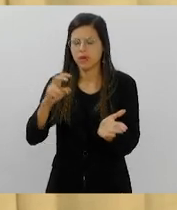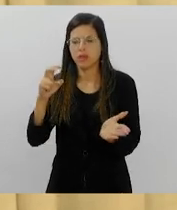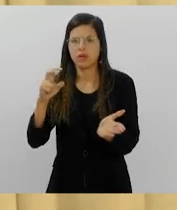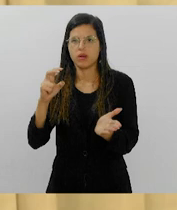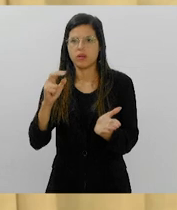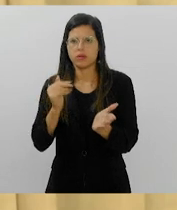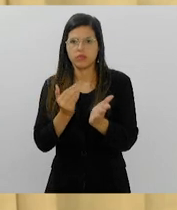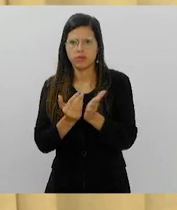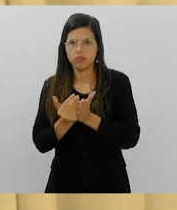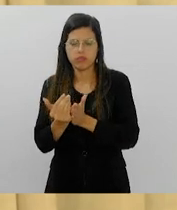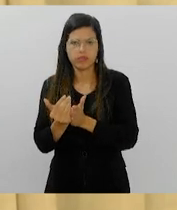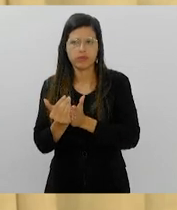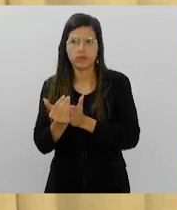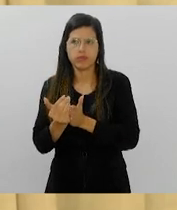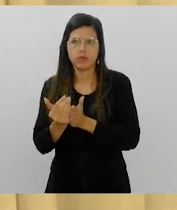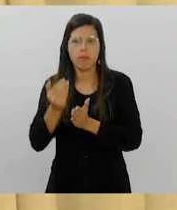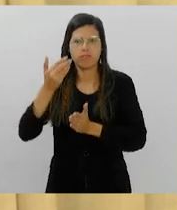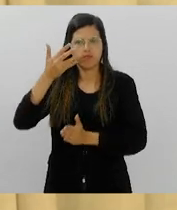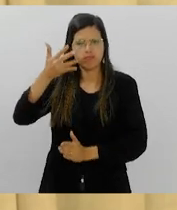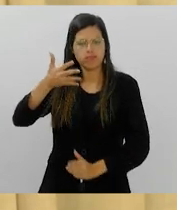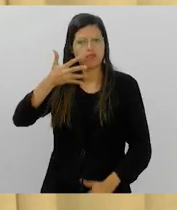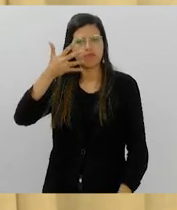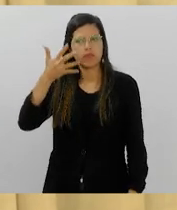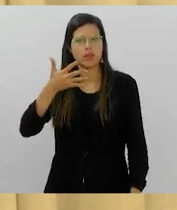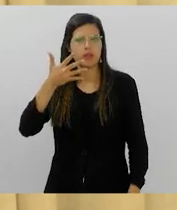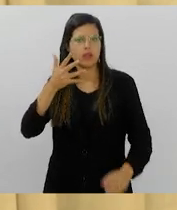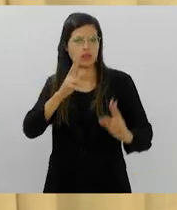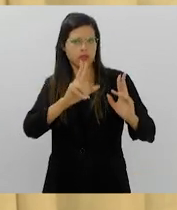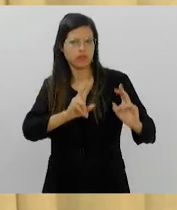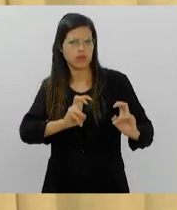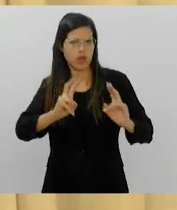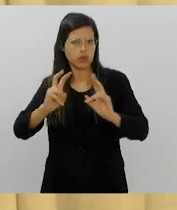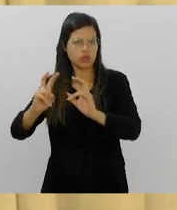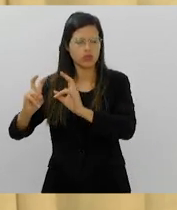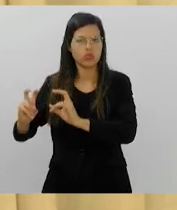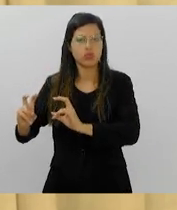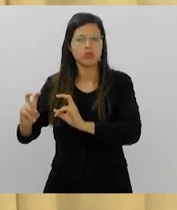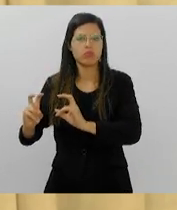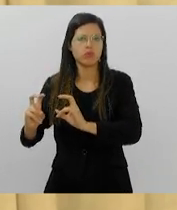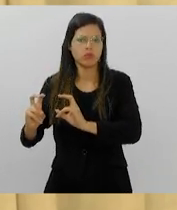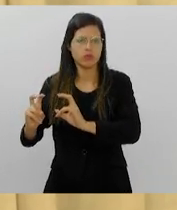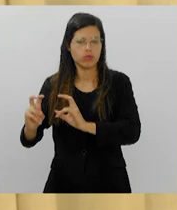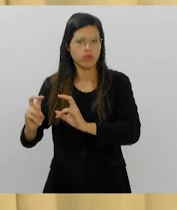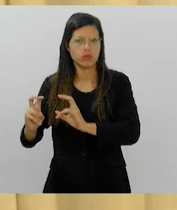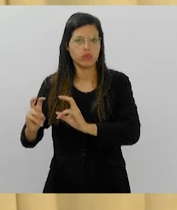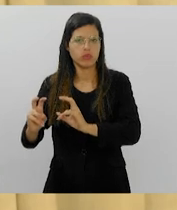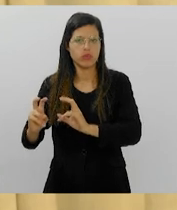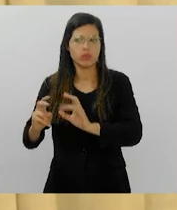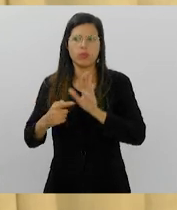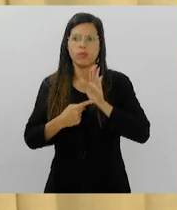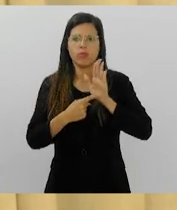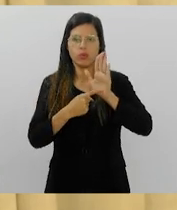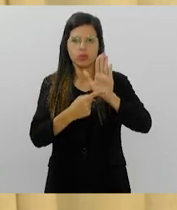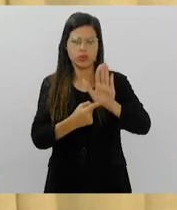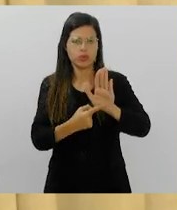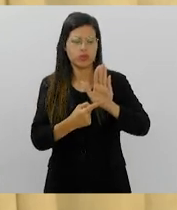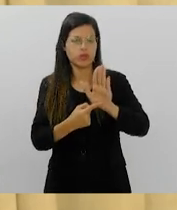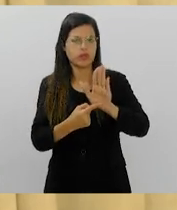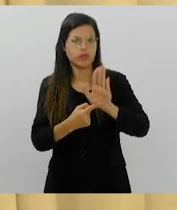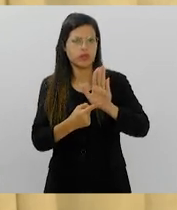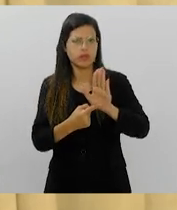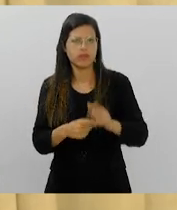início, as palestras, os assuntos, os temas, eles trouxeram aqui